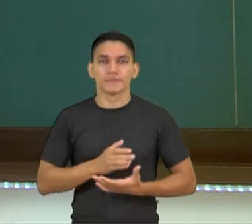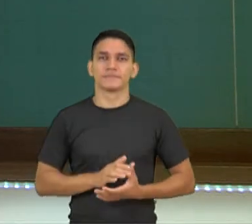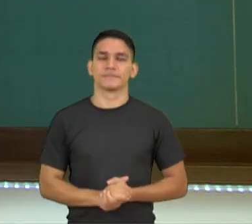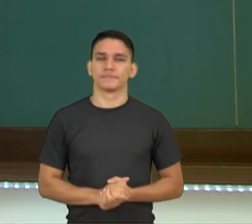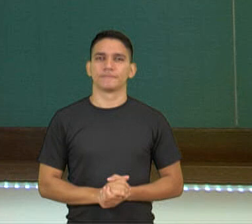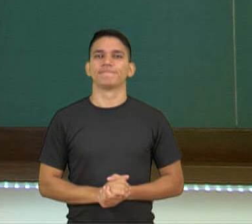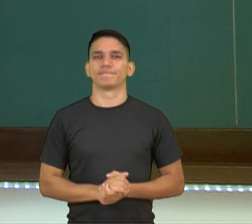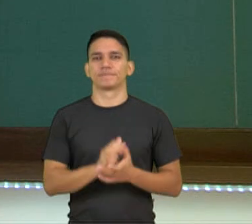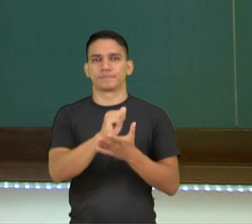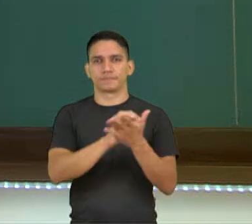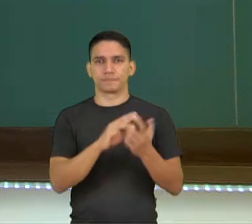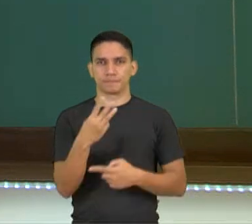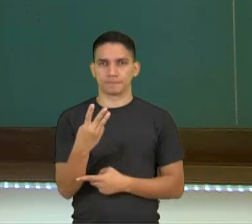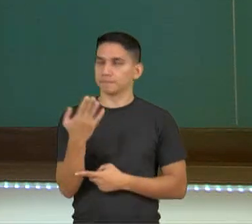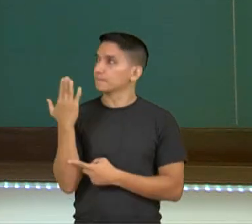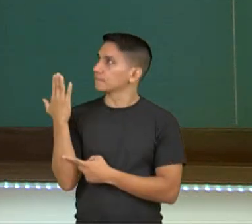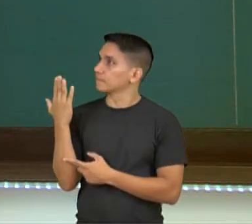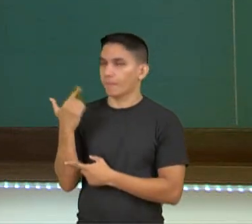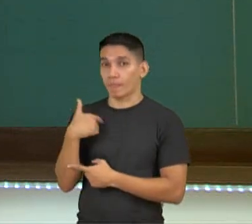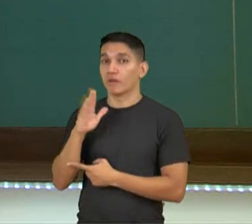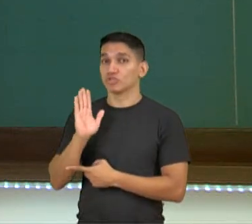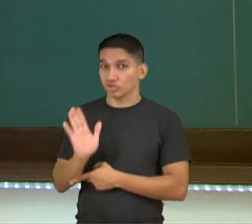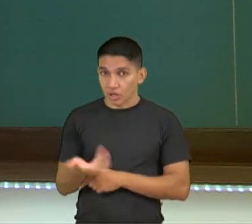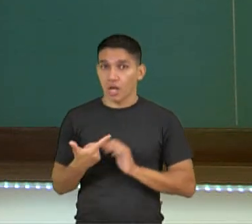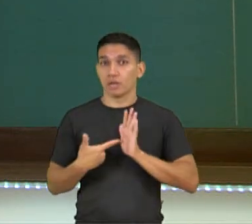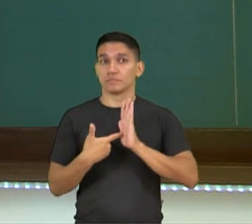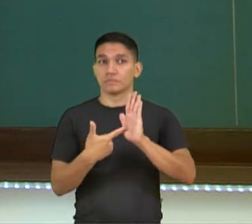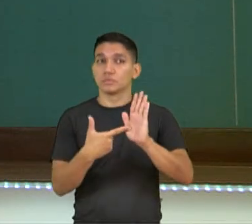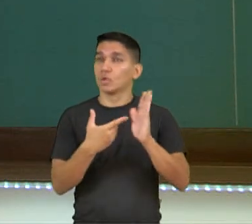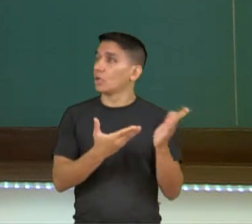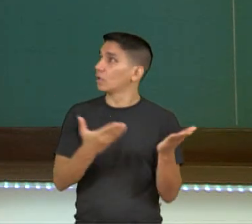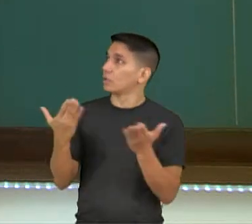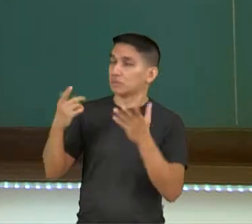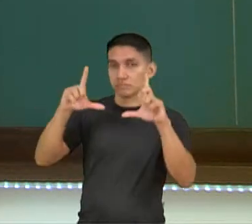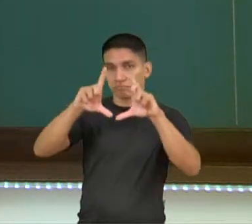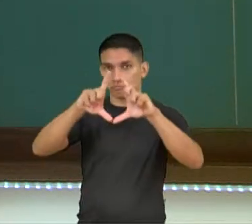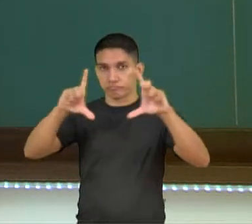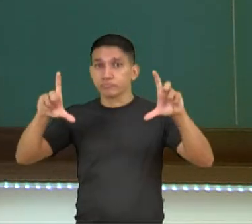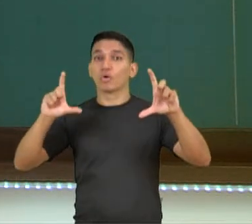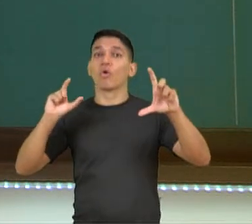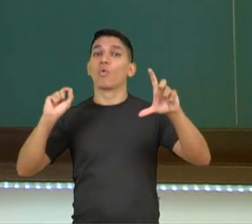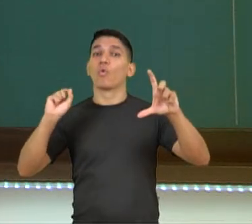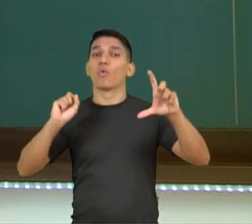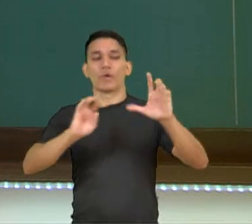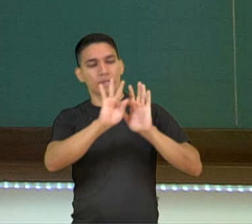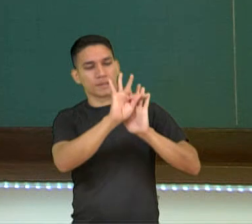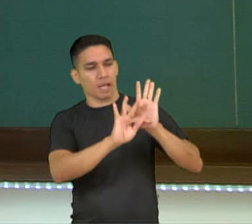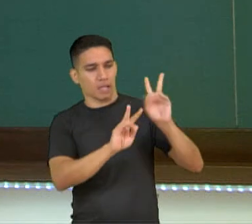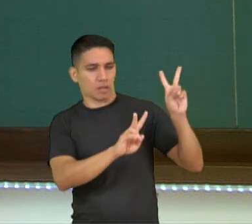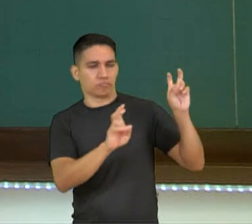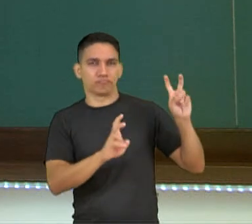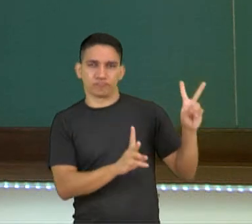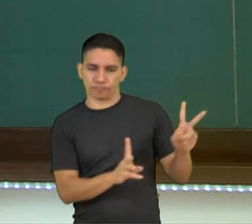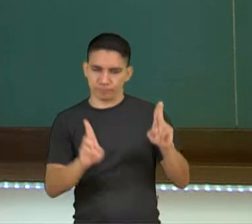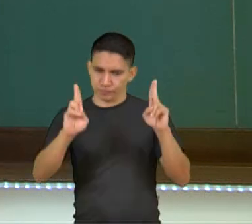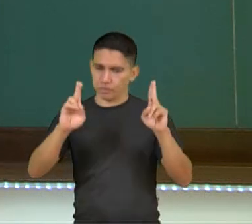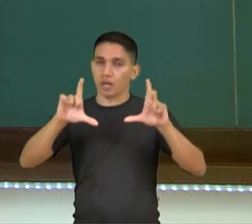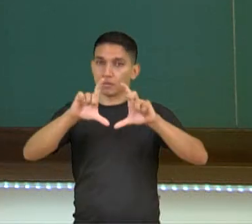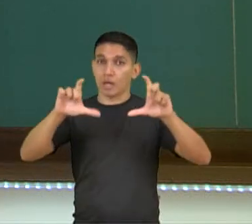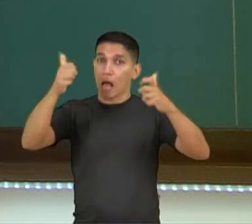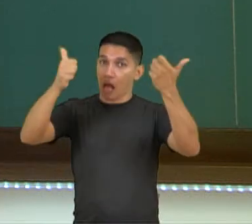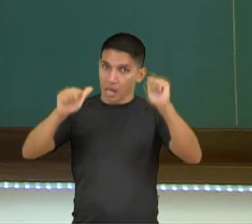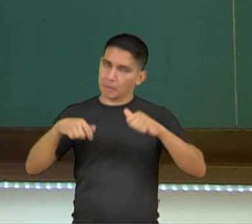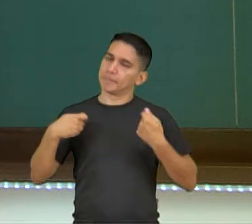3. Veja que aqui na atividade 3 eu já trouxe então para você a parte do texto que você vai precisar para analisar.